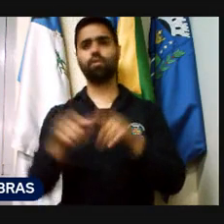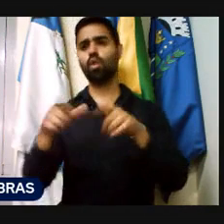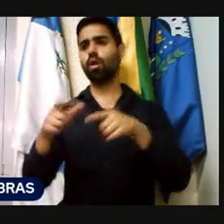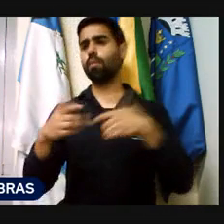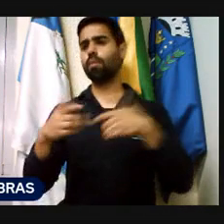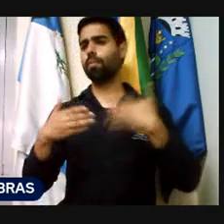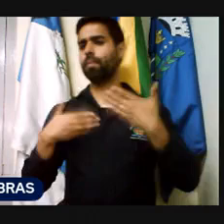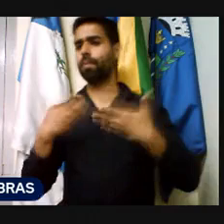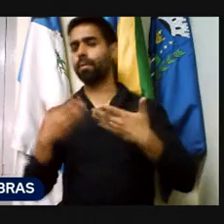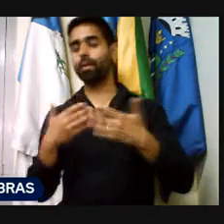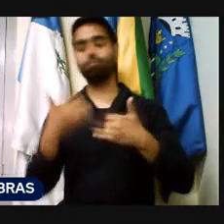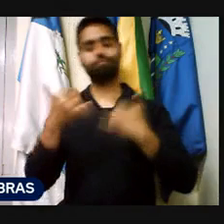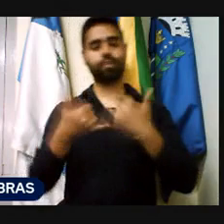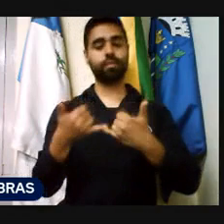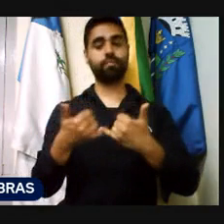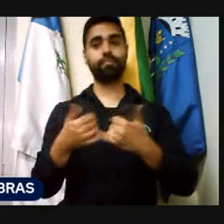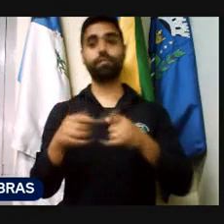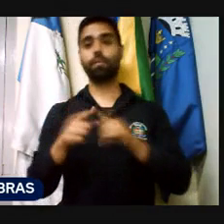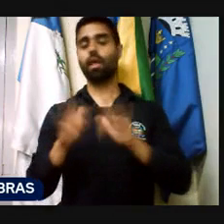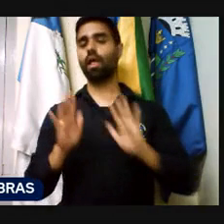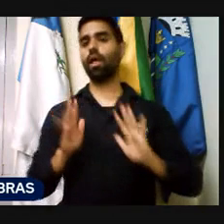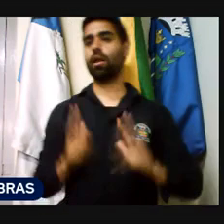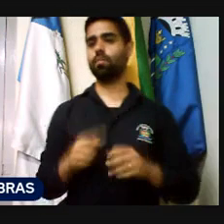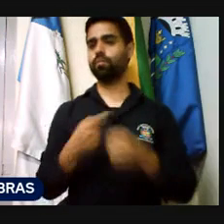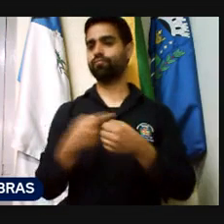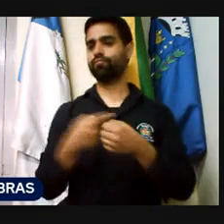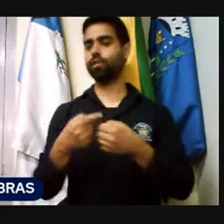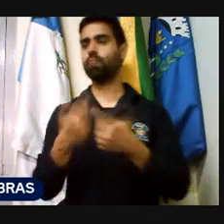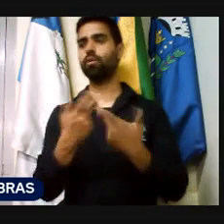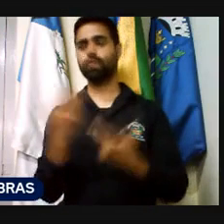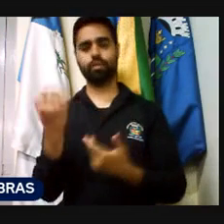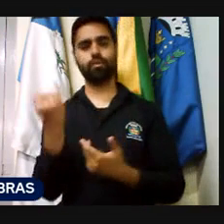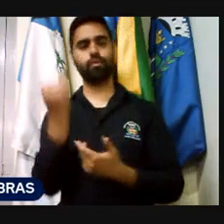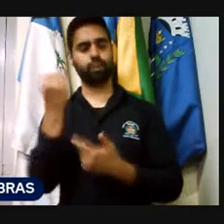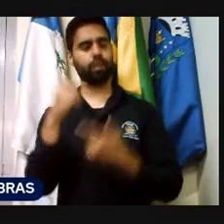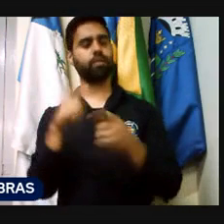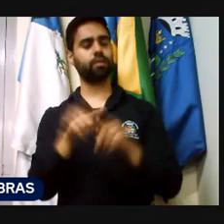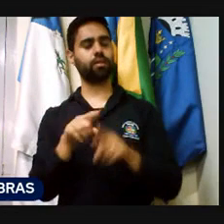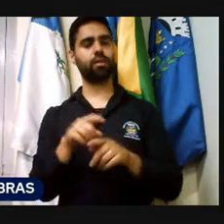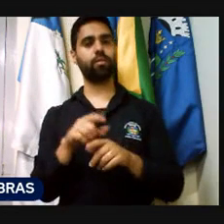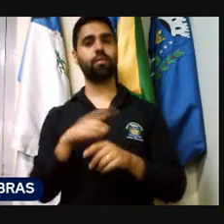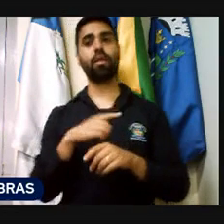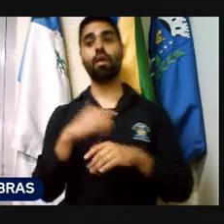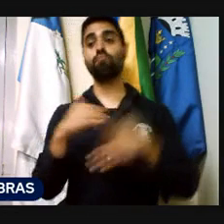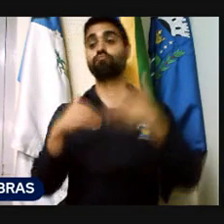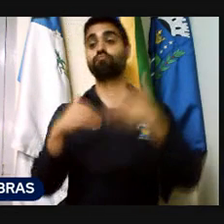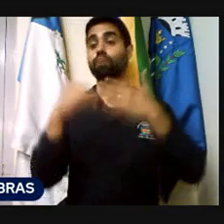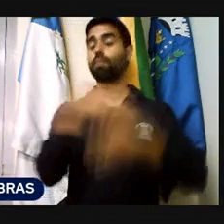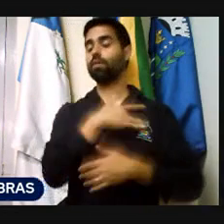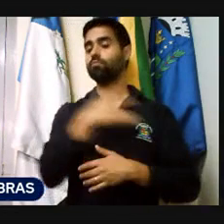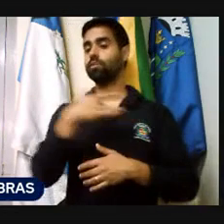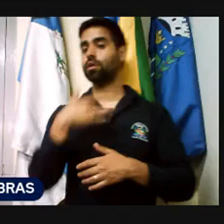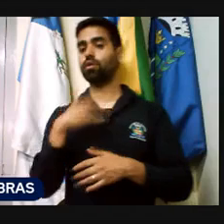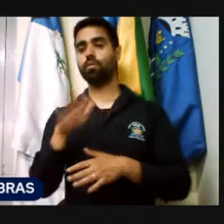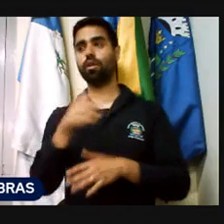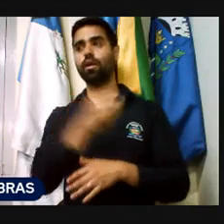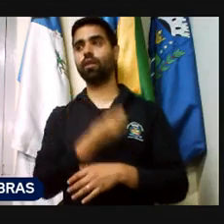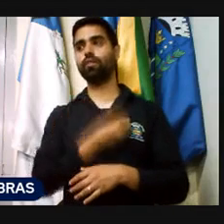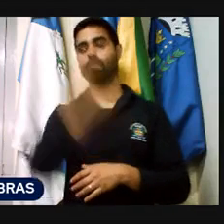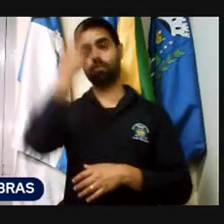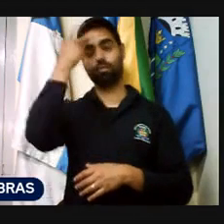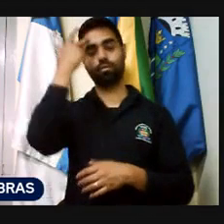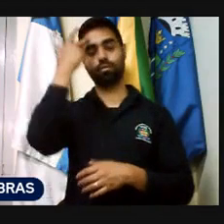lazer. Vale ressaltar que a limpeza urbana é fator primordial e de fundamental para a promoção da saúde pública e qualidade de vida da